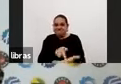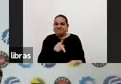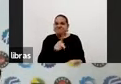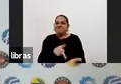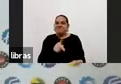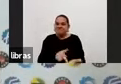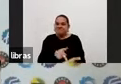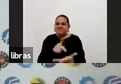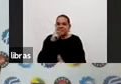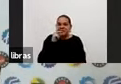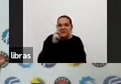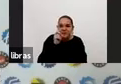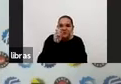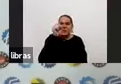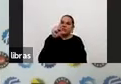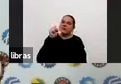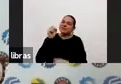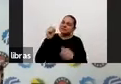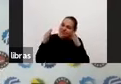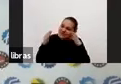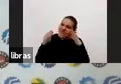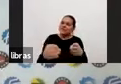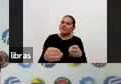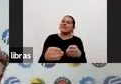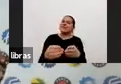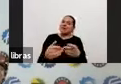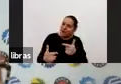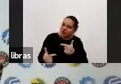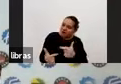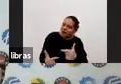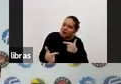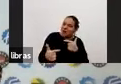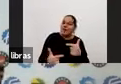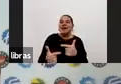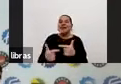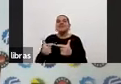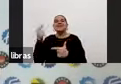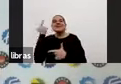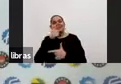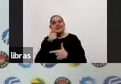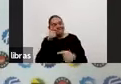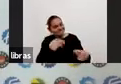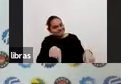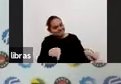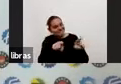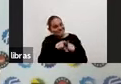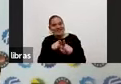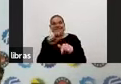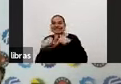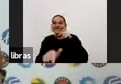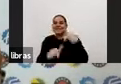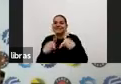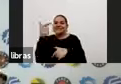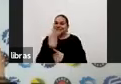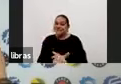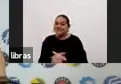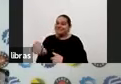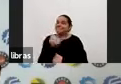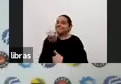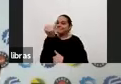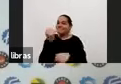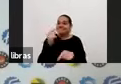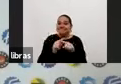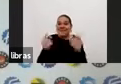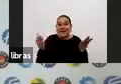com determinação, com garra, conseguiram seus trabalhos de novo, que é fundamental. Mas no sábado agora,